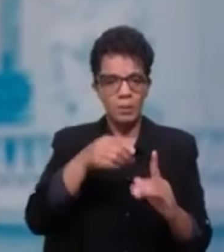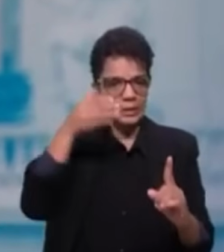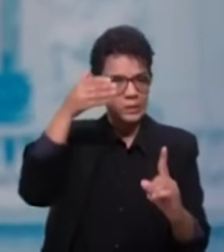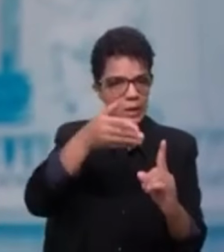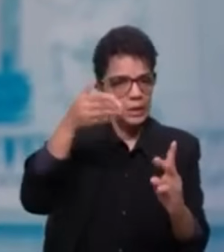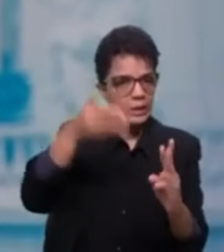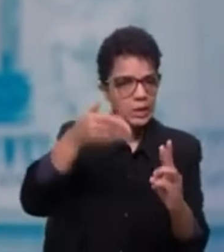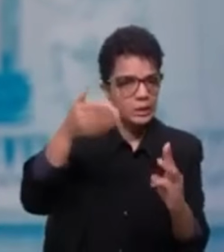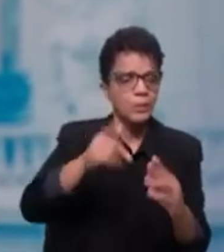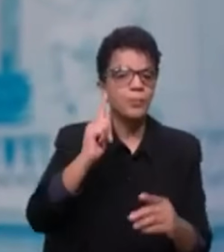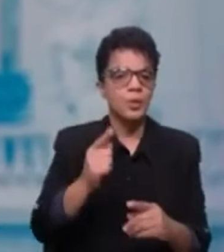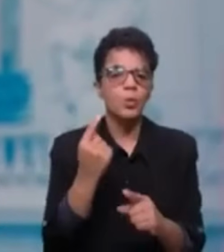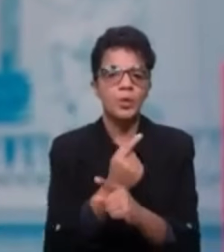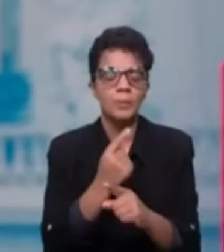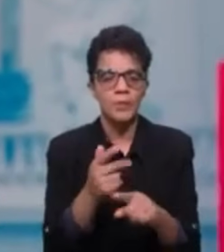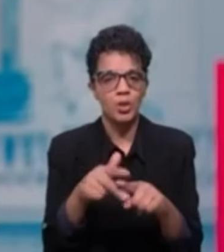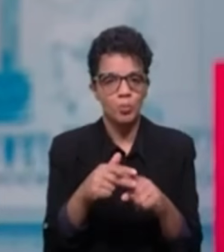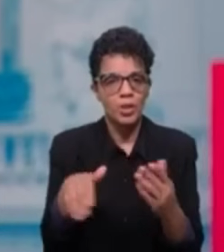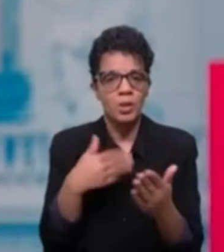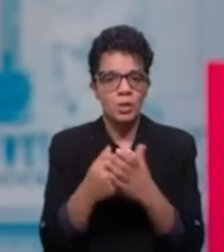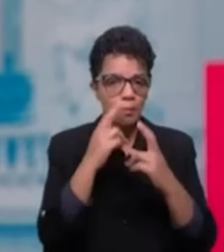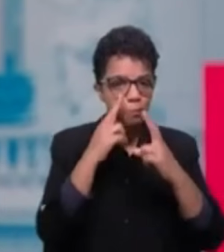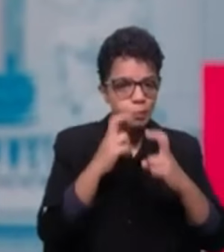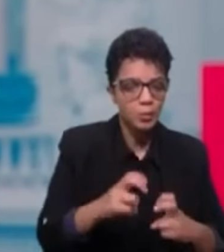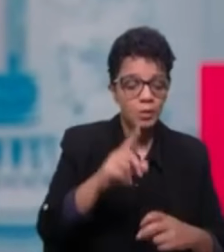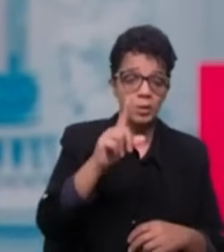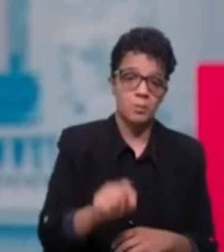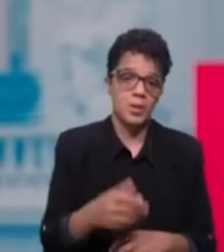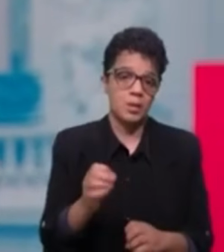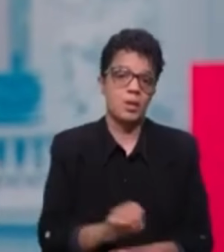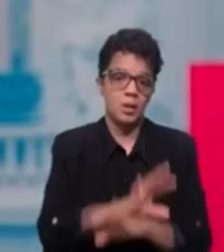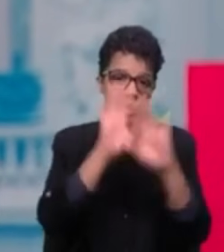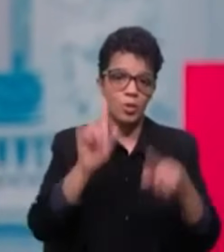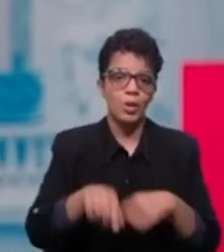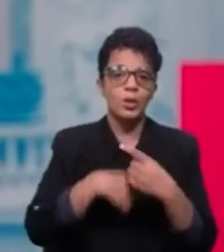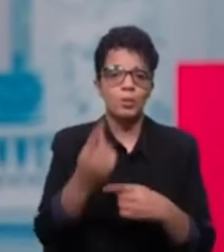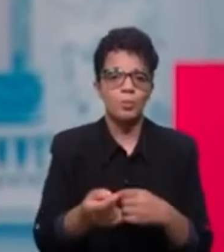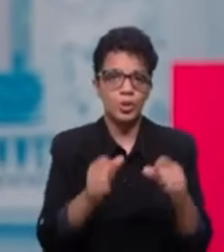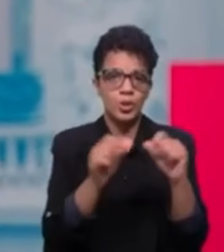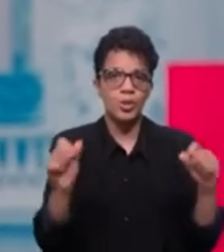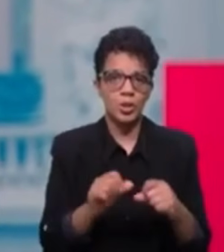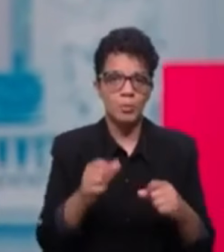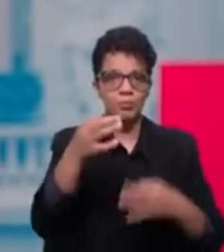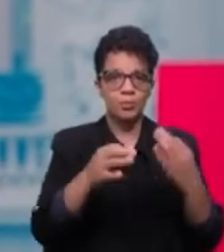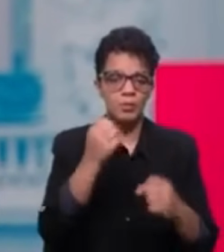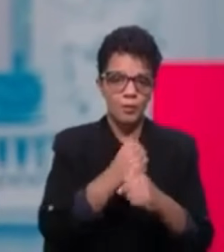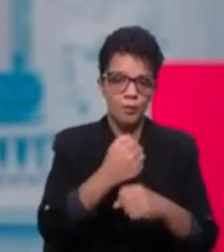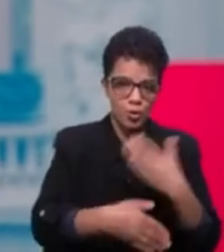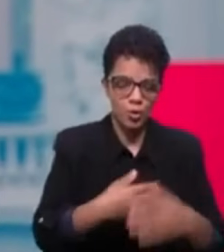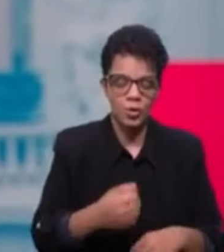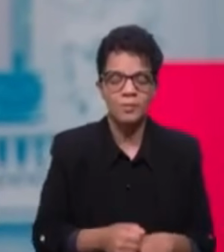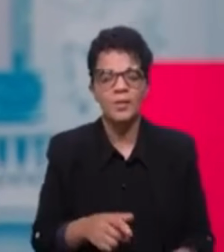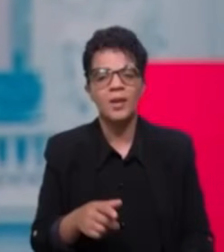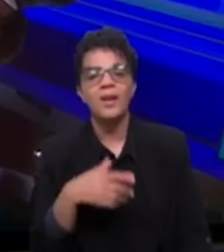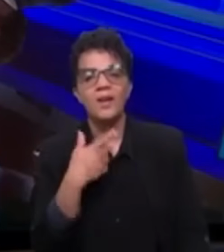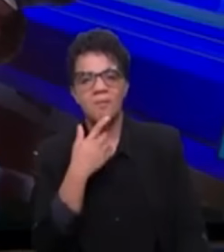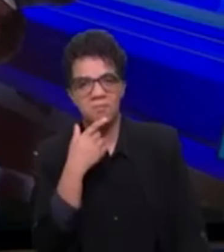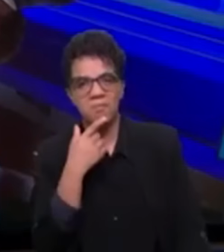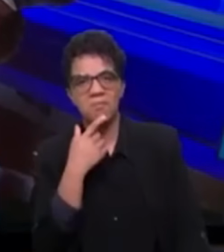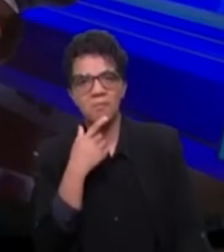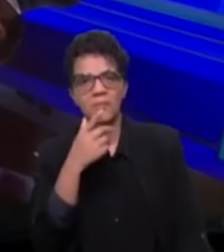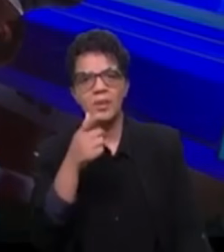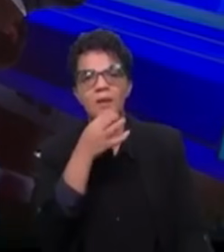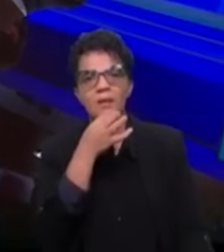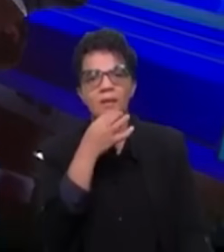que interessa que é ter instrumentos para investigação e naturalmente depois que o sistema fala de um número dos 20